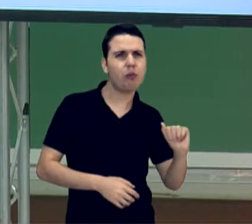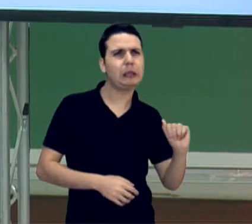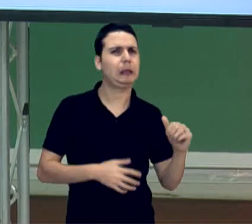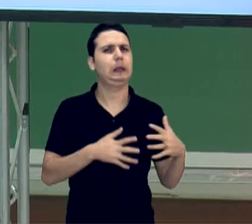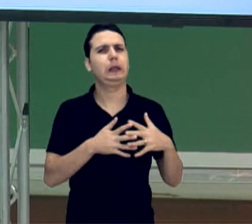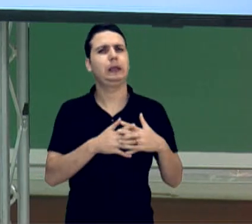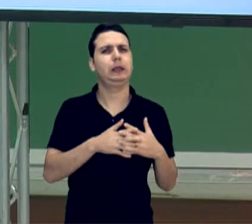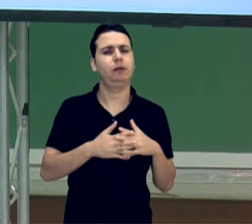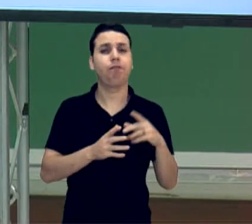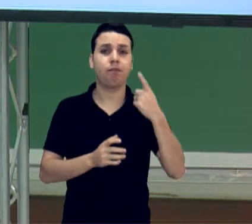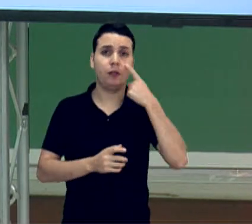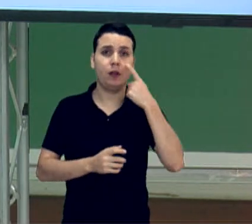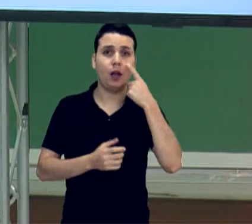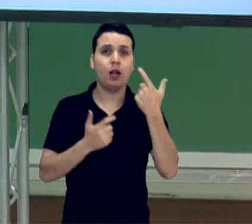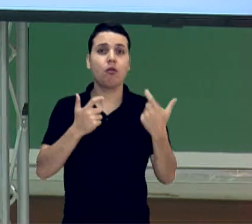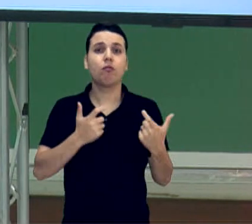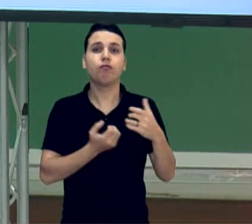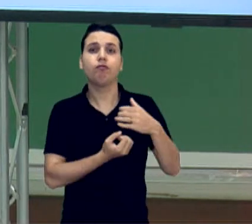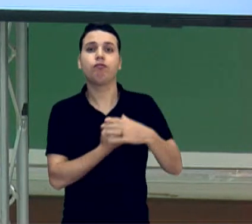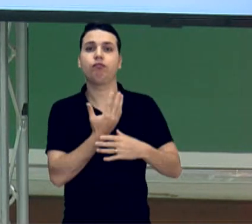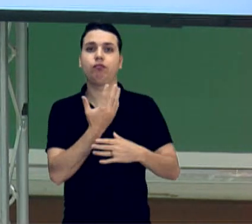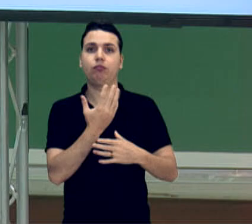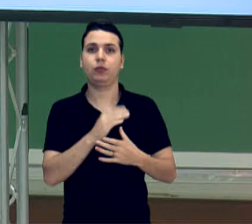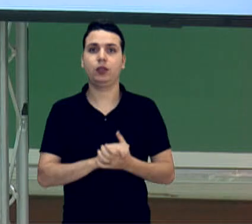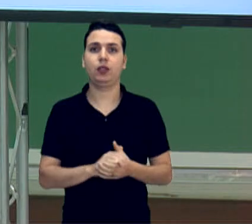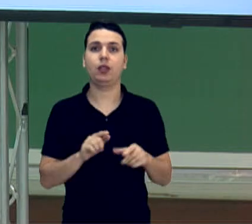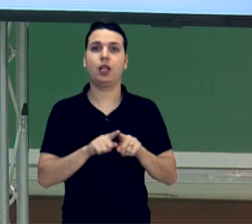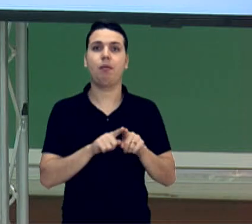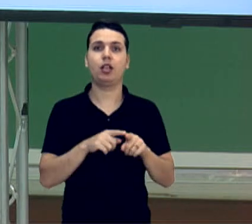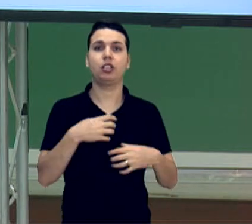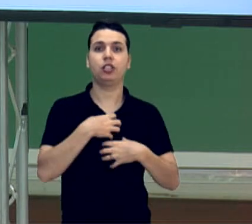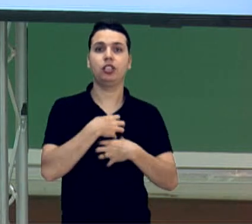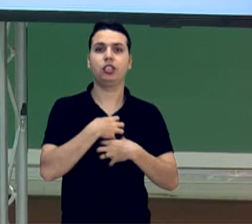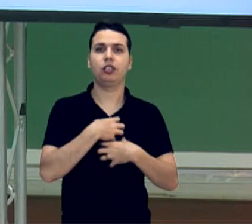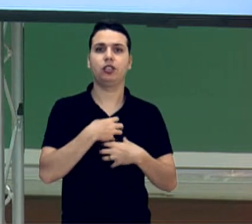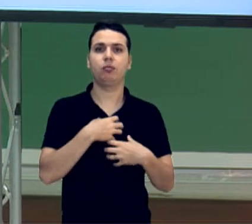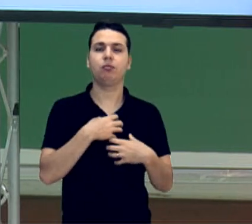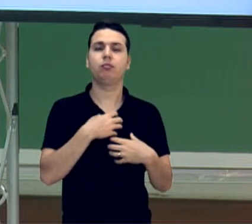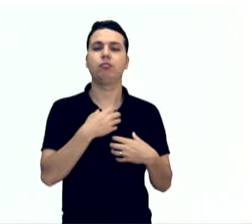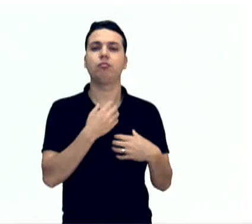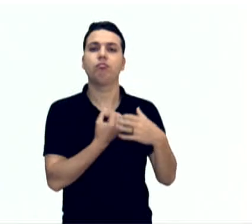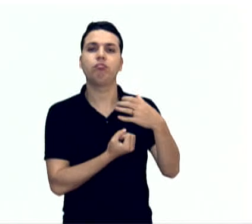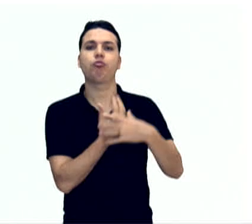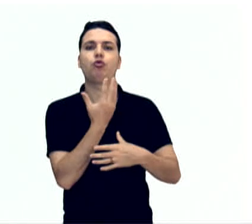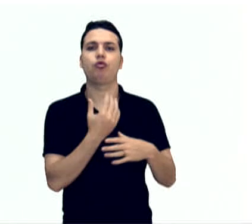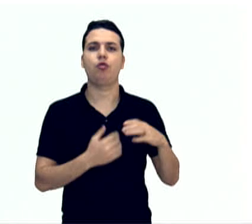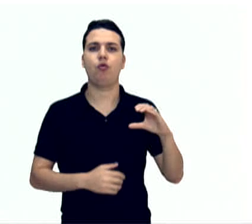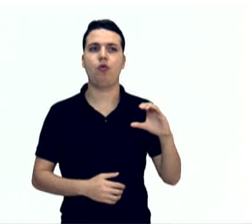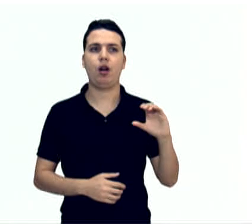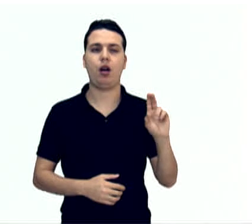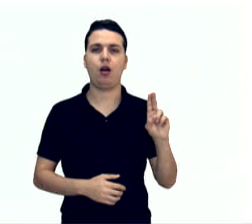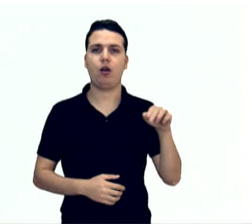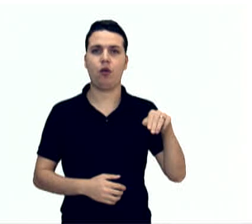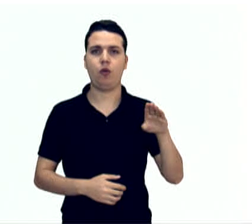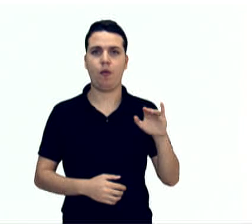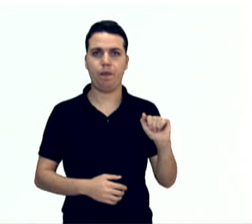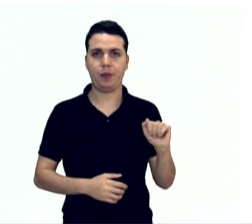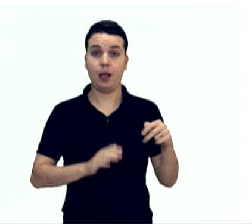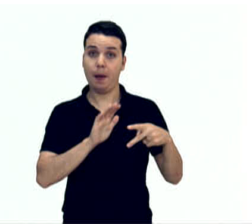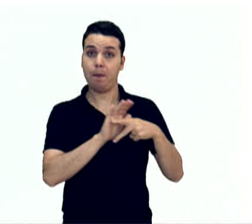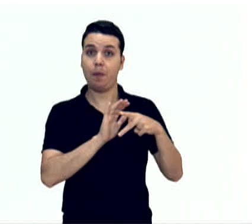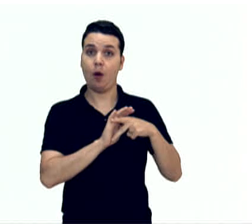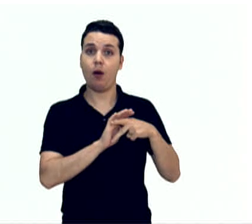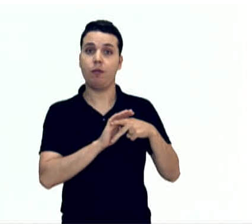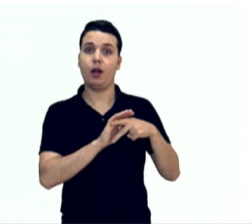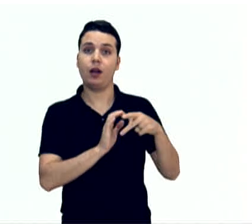né? Mas vamos ver a origem e o sentido, né, que surgiu a cúmbia. É a música típica nacional da